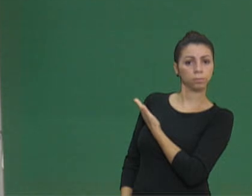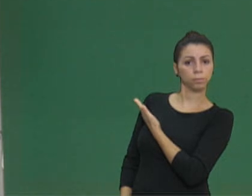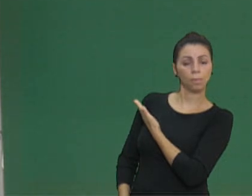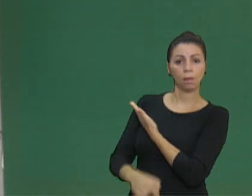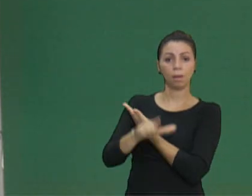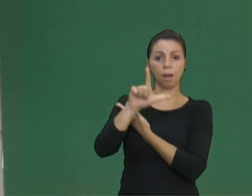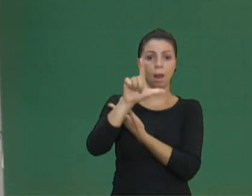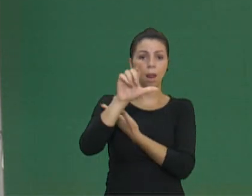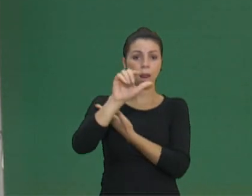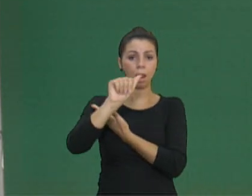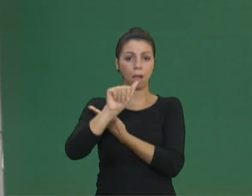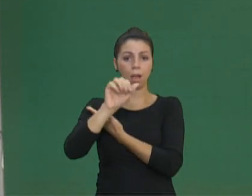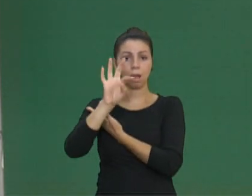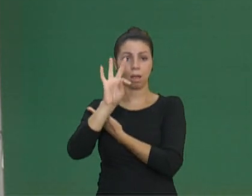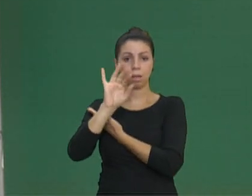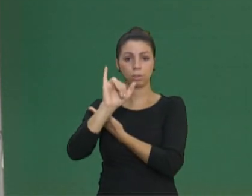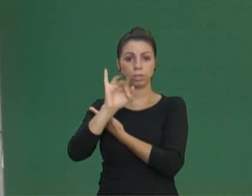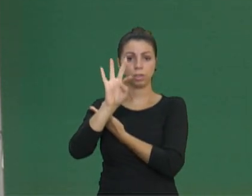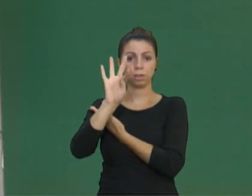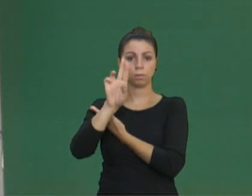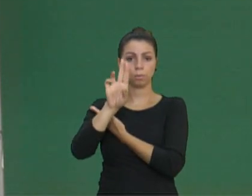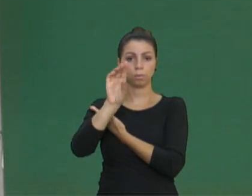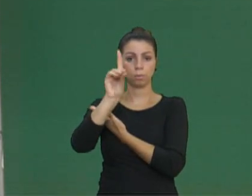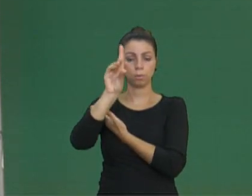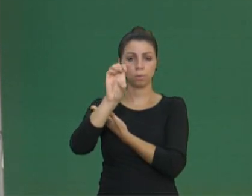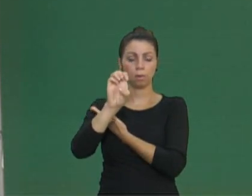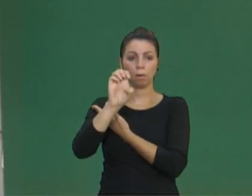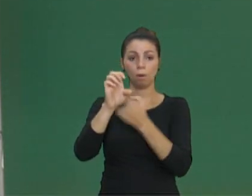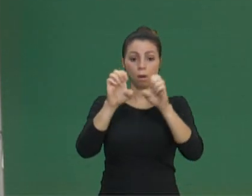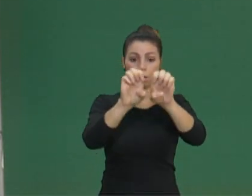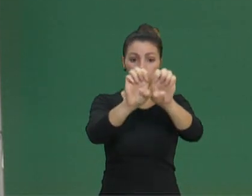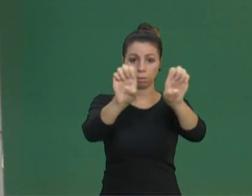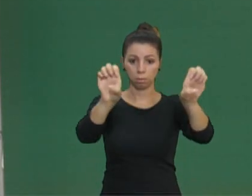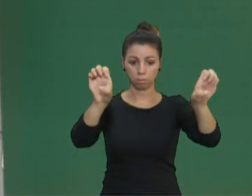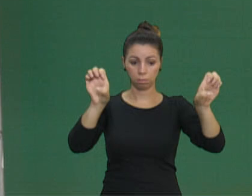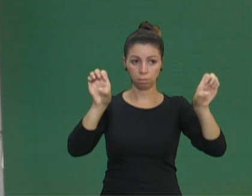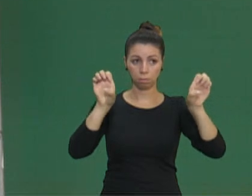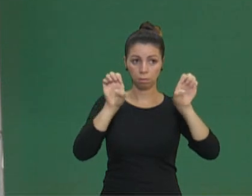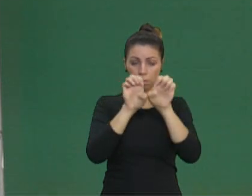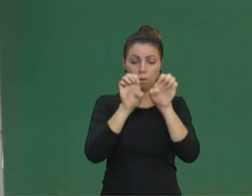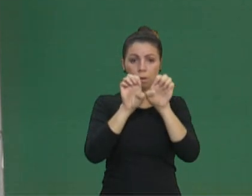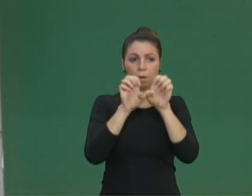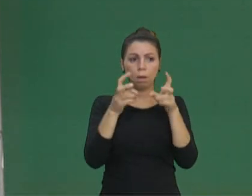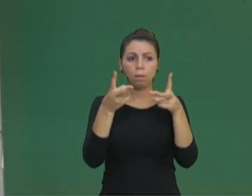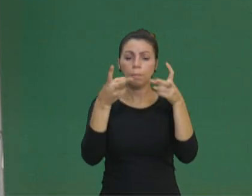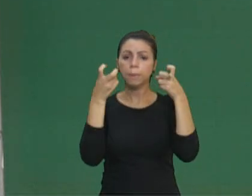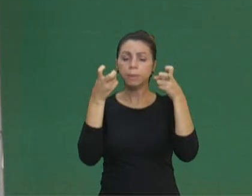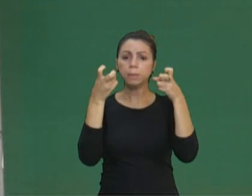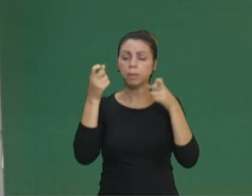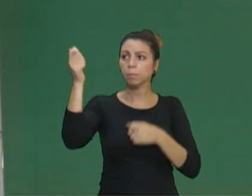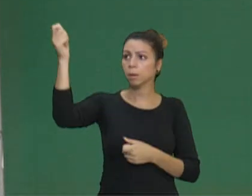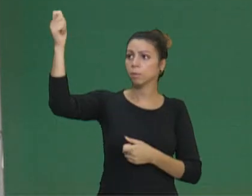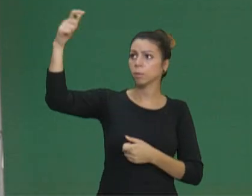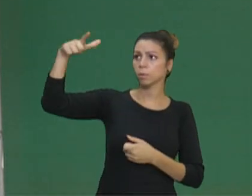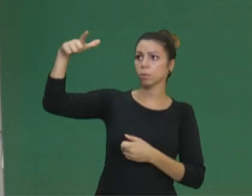latitude. Essa região aqui é a linha do Equador. Então percebam que nessa área chega muito mais radiação